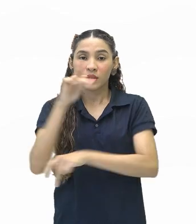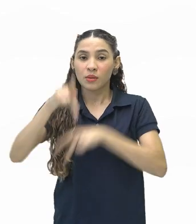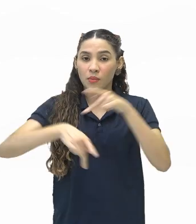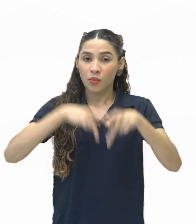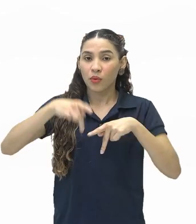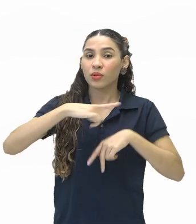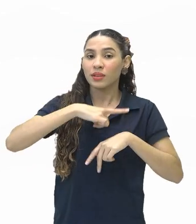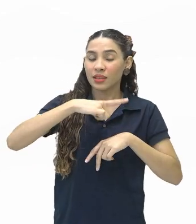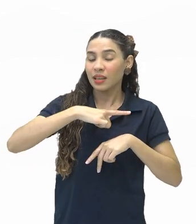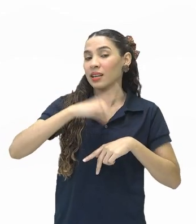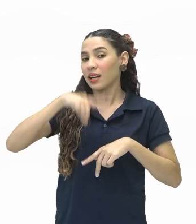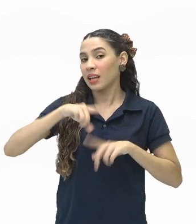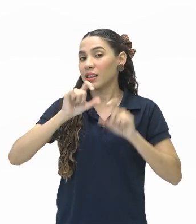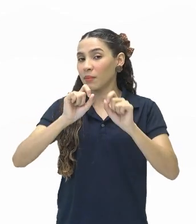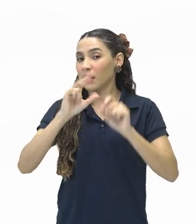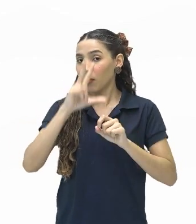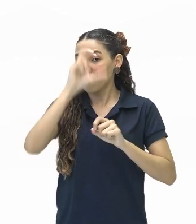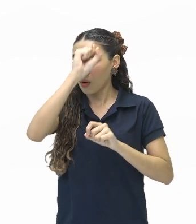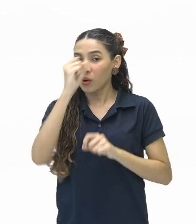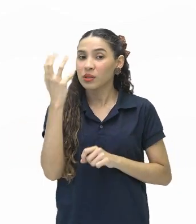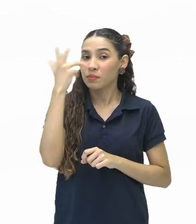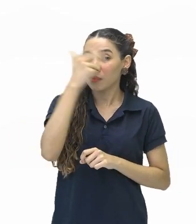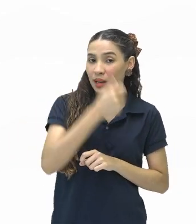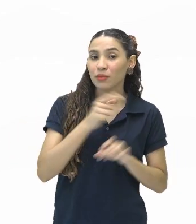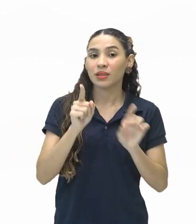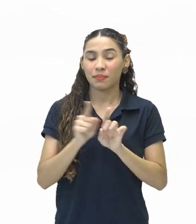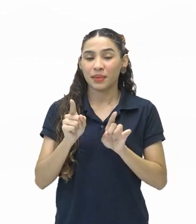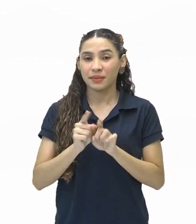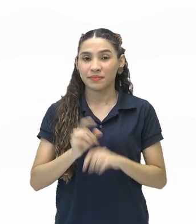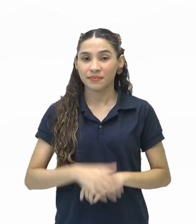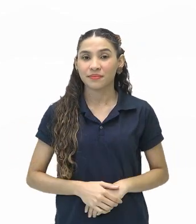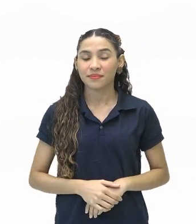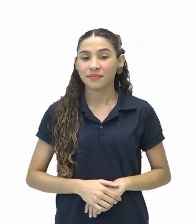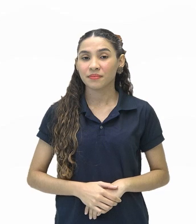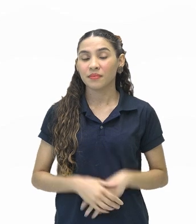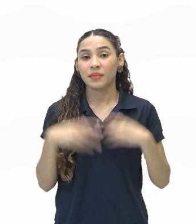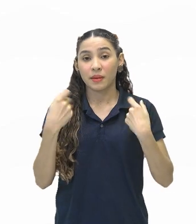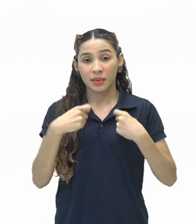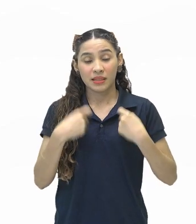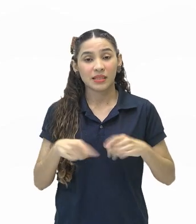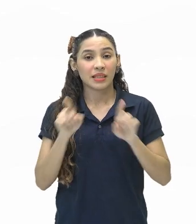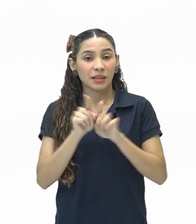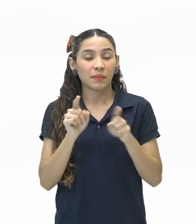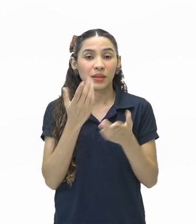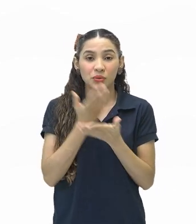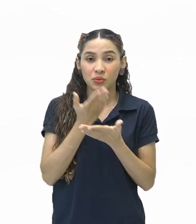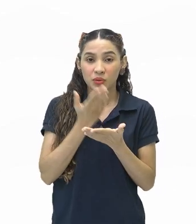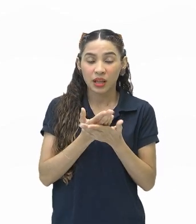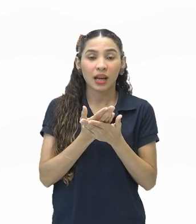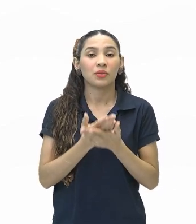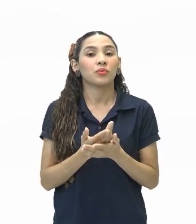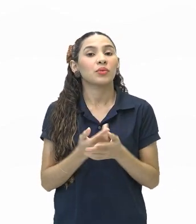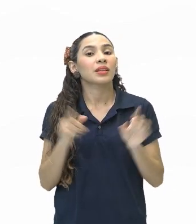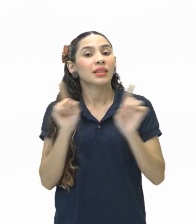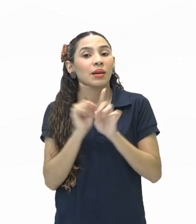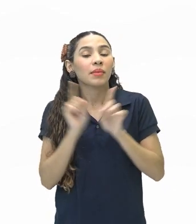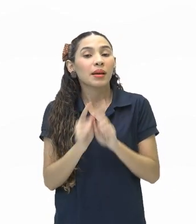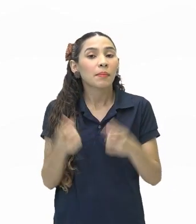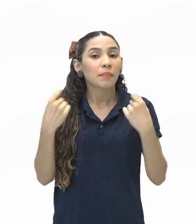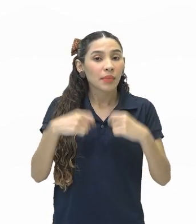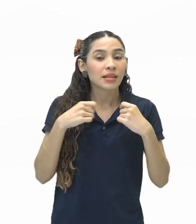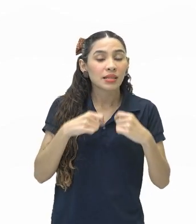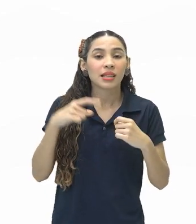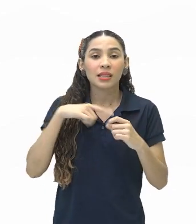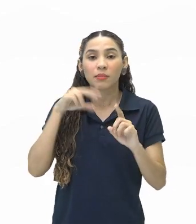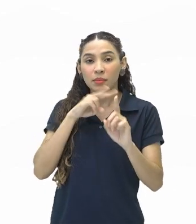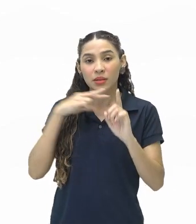a natureza. É algo muito belo, é algo muito bonito. E que precisa ser estudado e que precisa ser